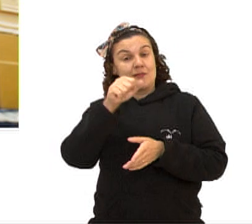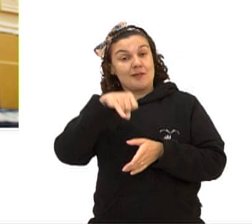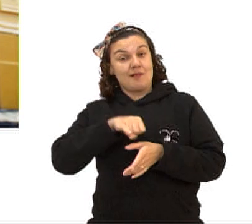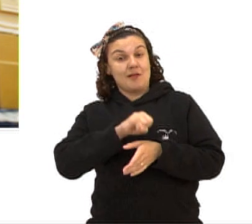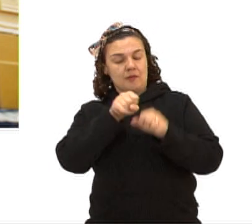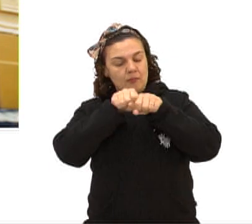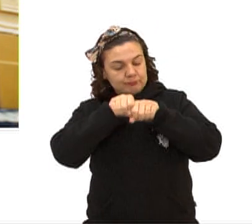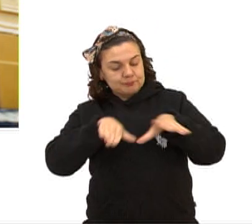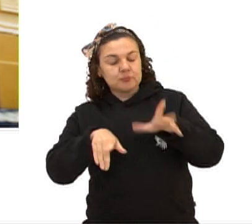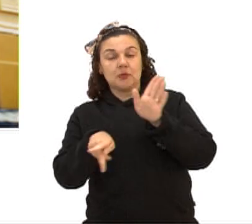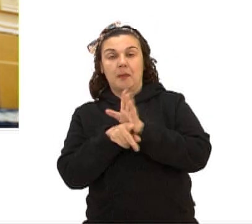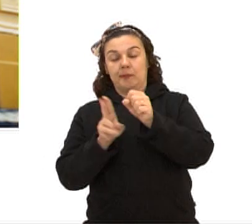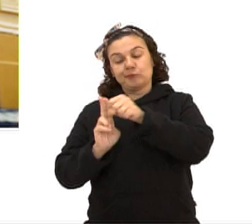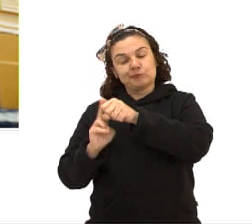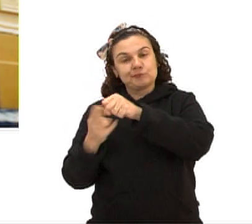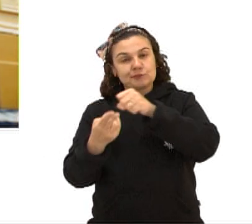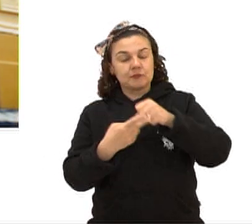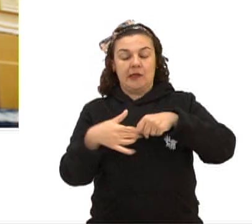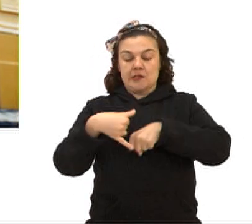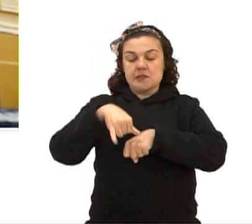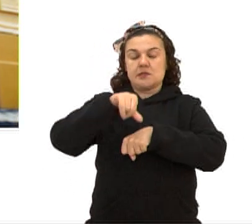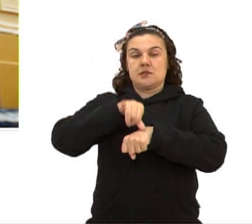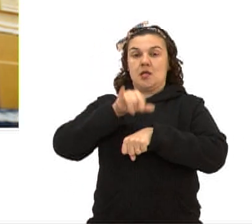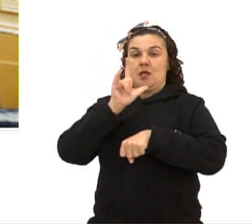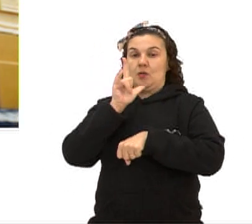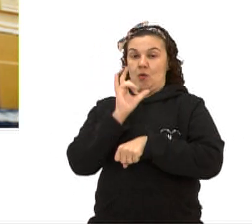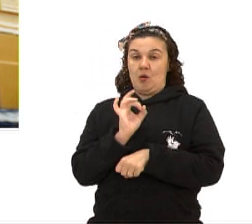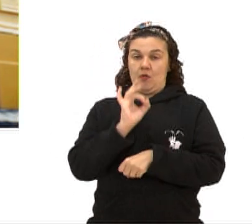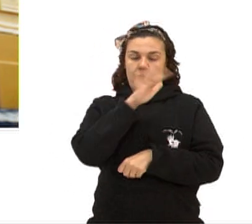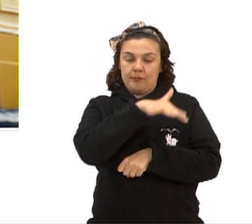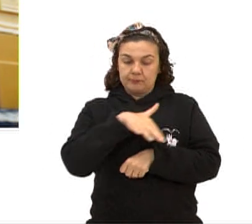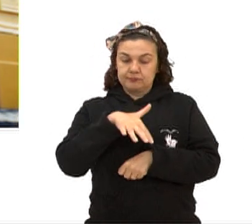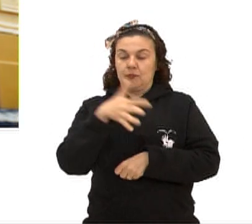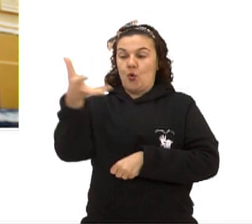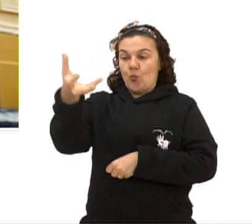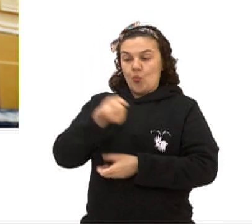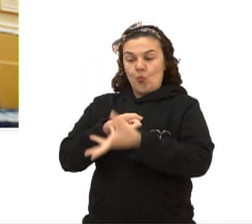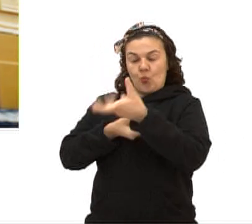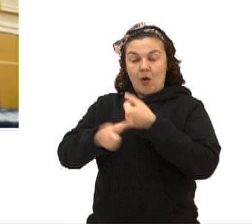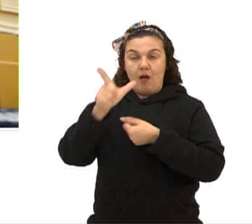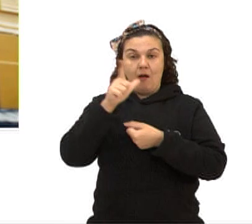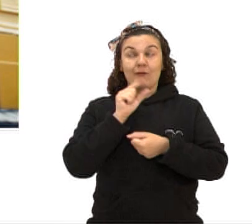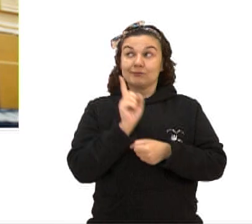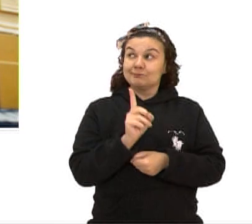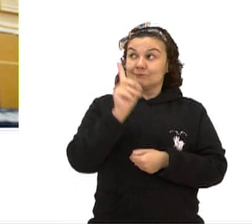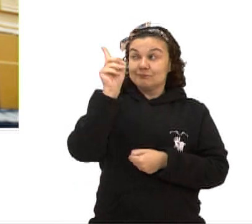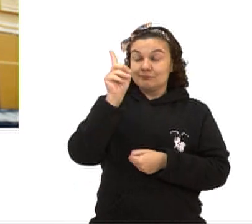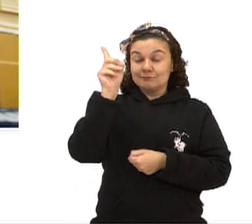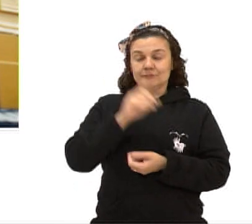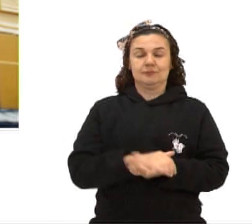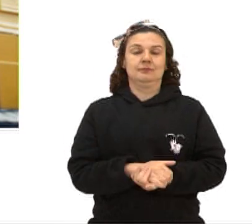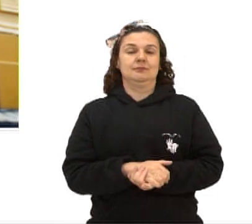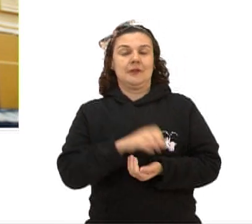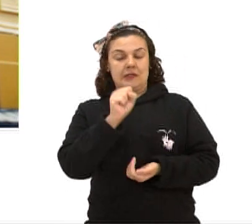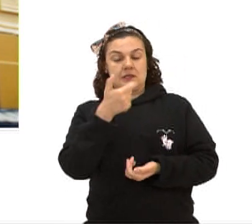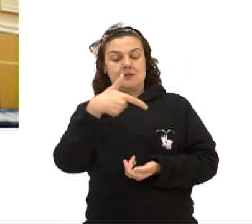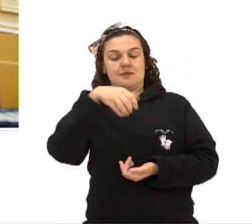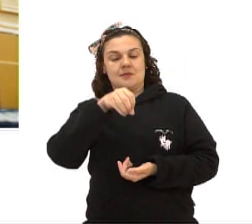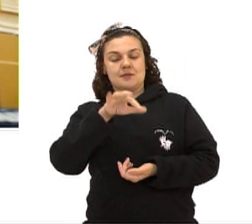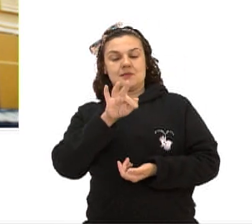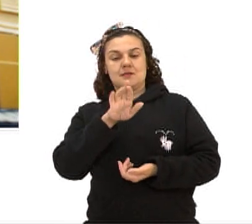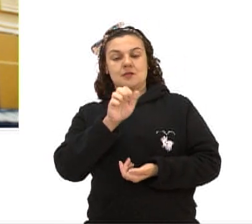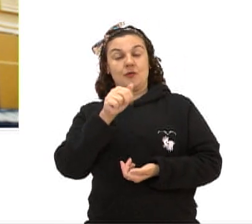pelos bairros aqui da região, a região central, Água Verde, são abastecidos com a água aqui do nosso reservatório do Alto São